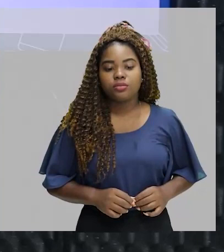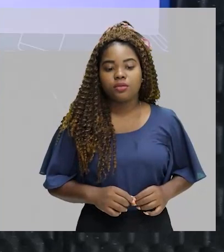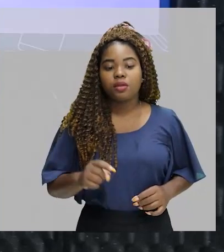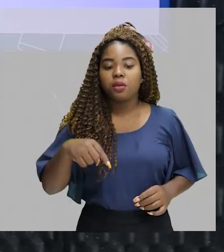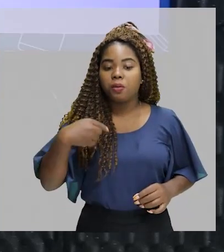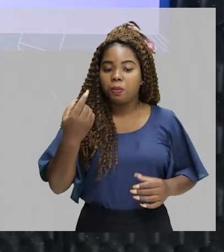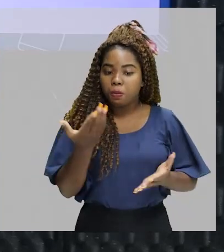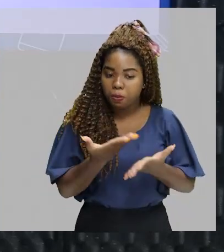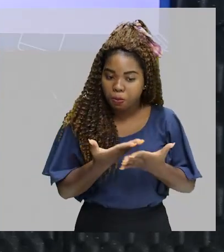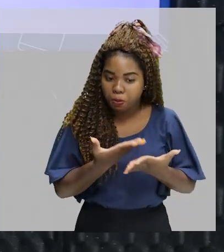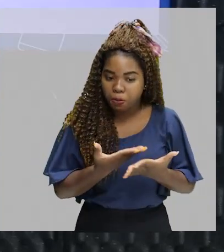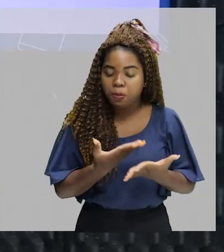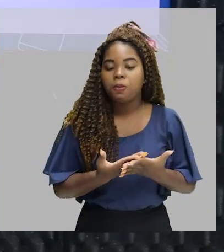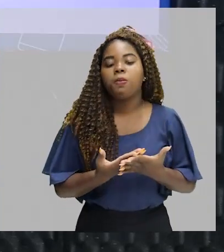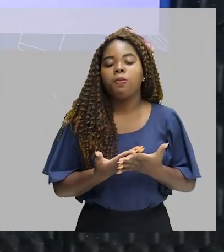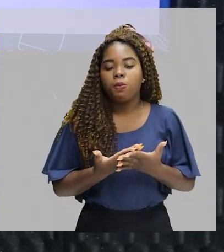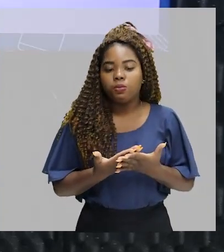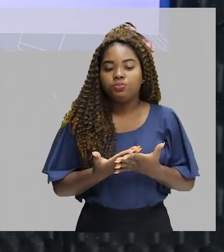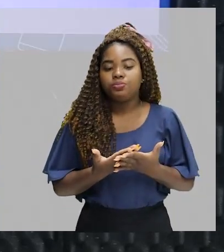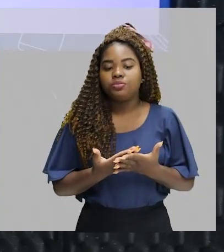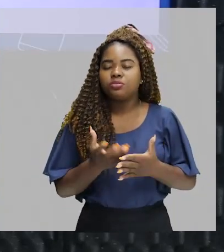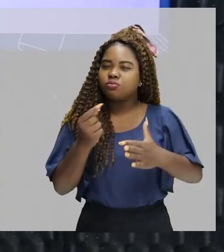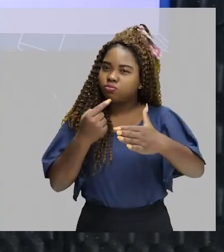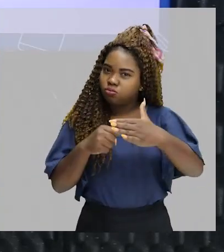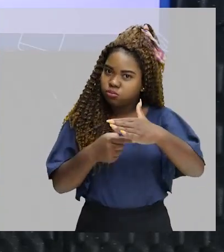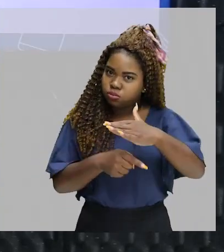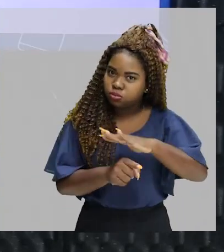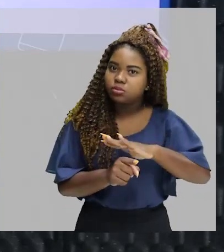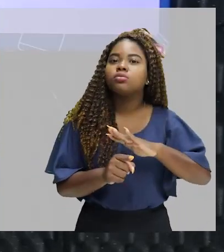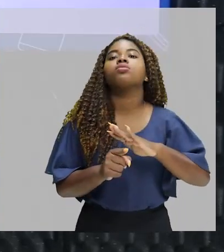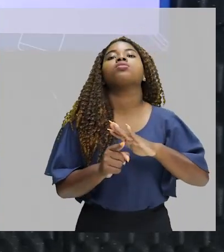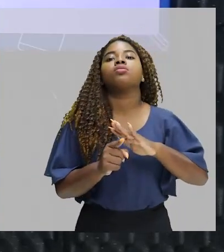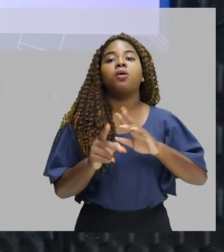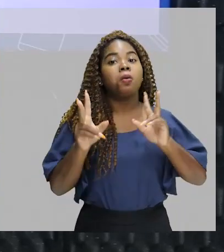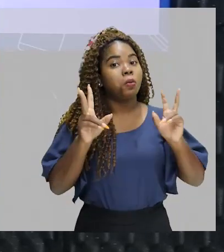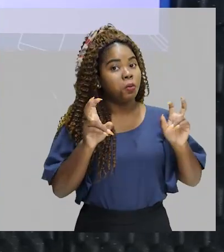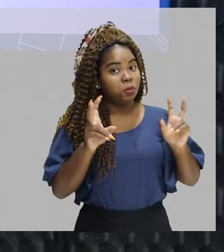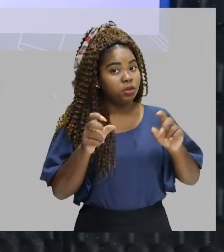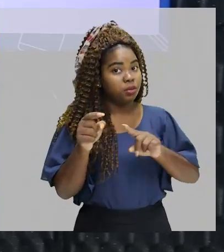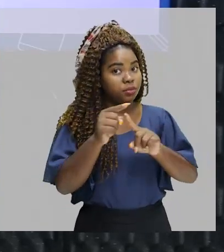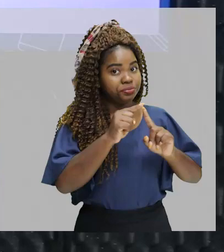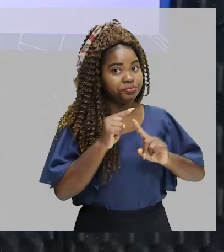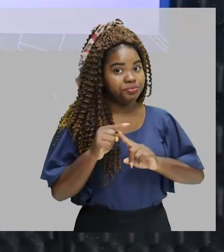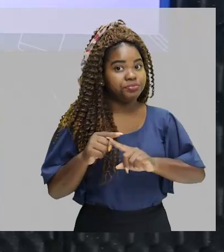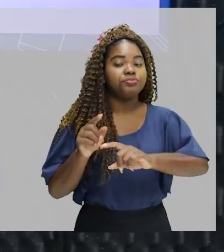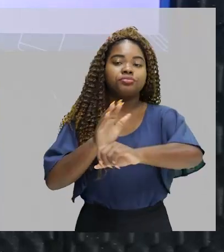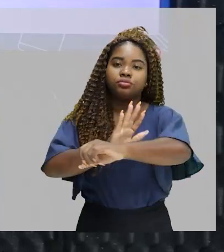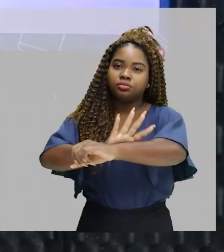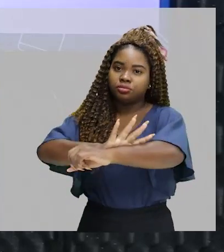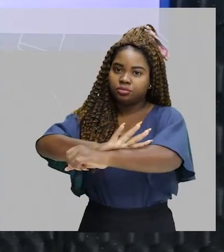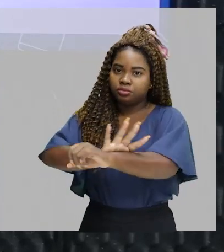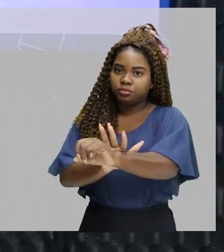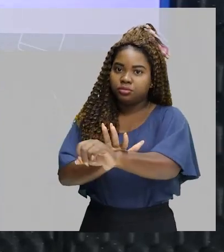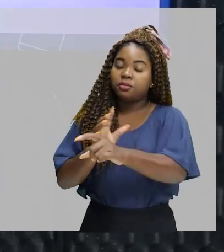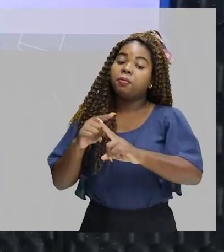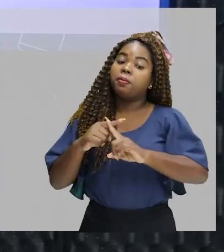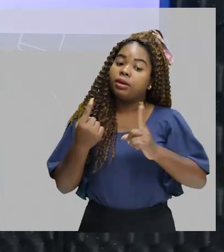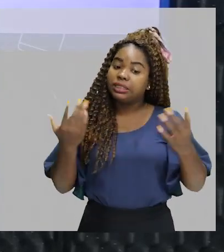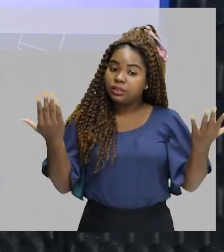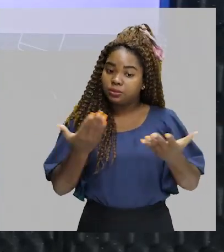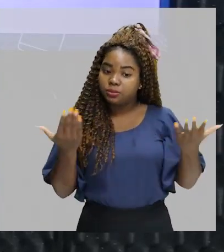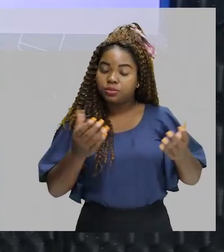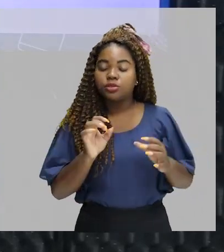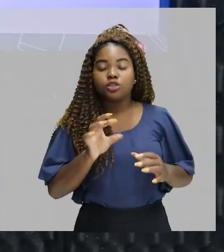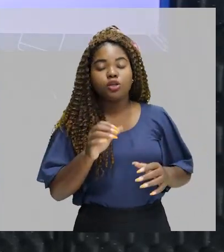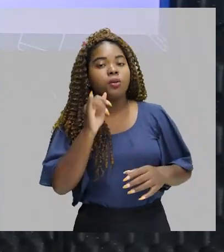aulas, inclusive, a gente vai até aprofundar mais ainda sobre esses tipos de racismo. Só que, por enquanto, eu vou apenas citar